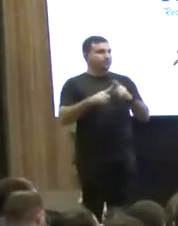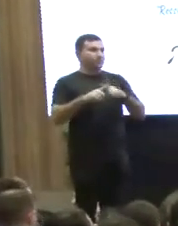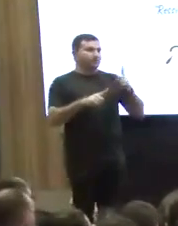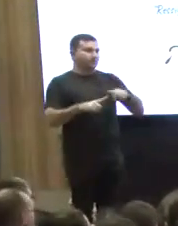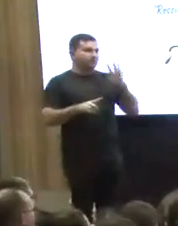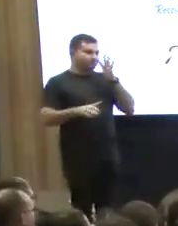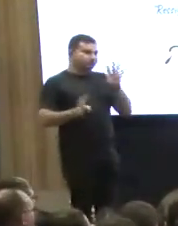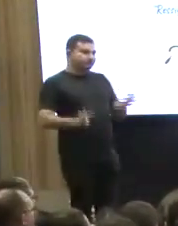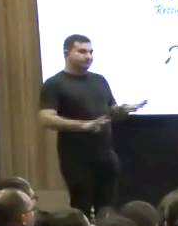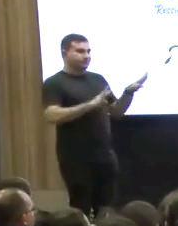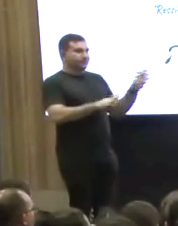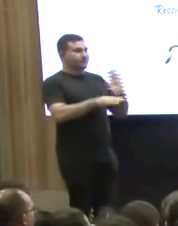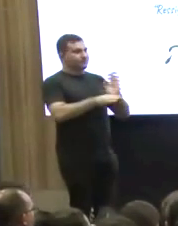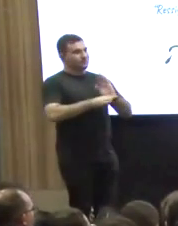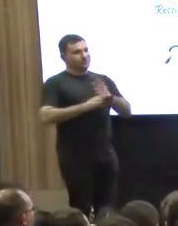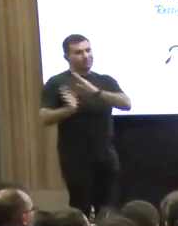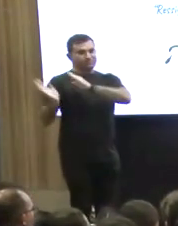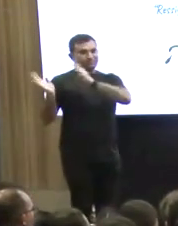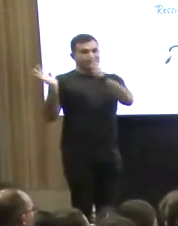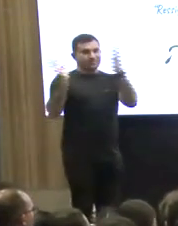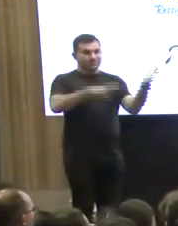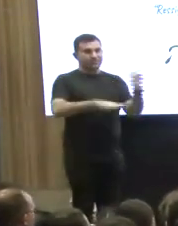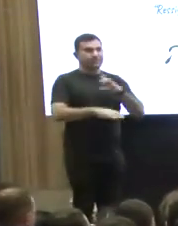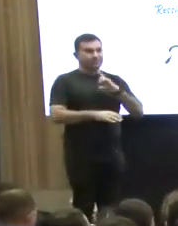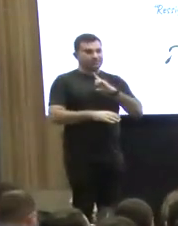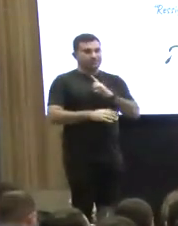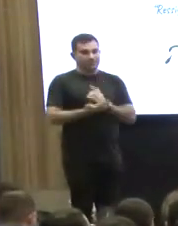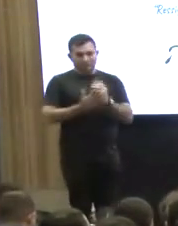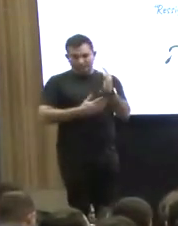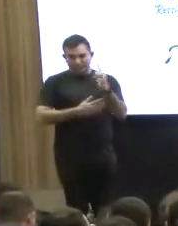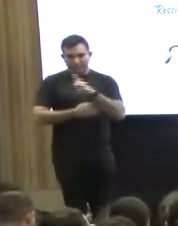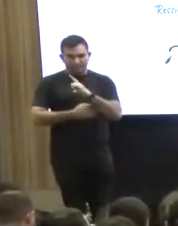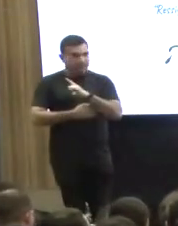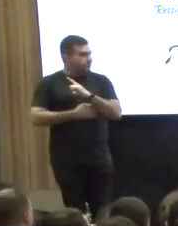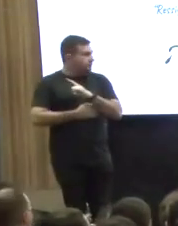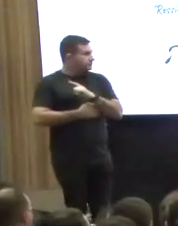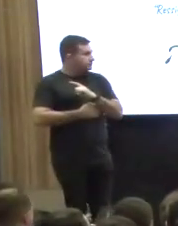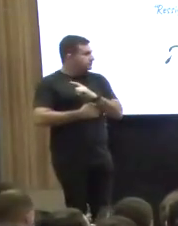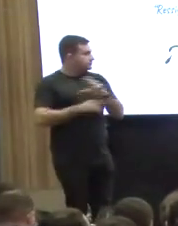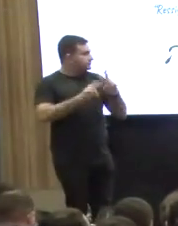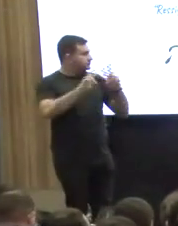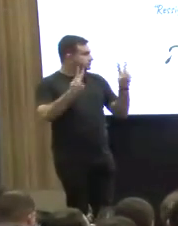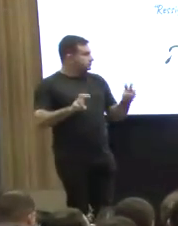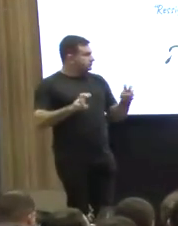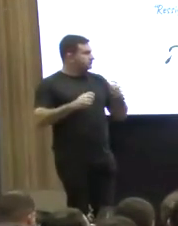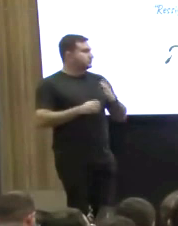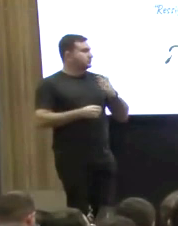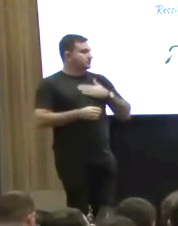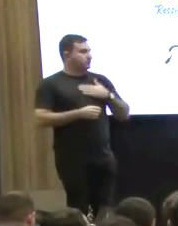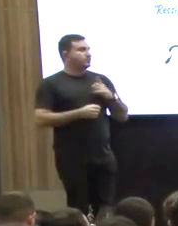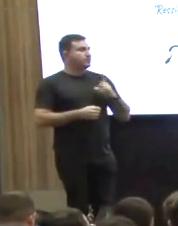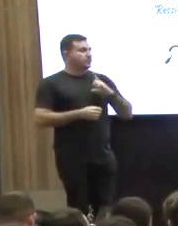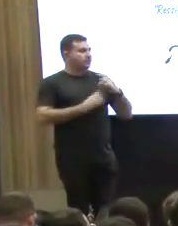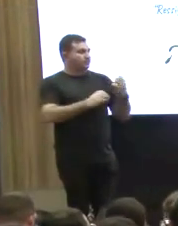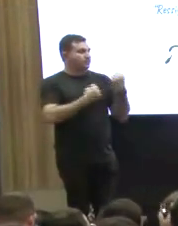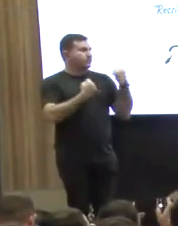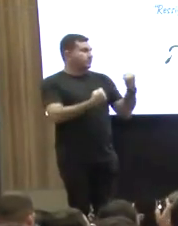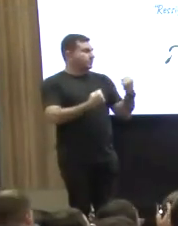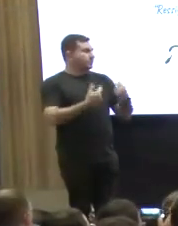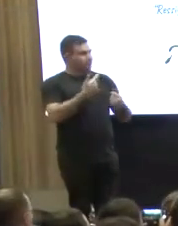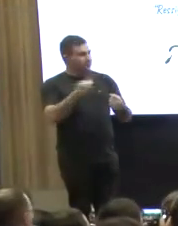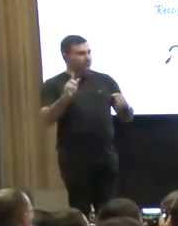a dois breves vídeos. Um vídeo, inicialmente, que se intitula Meu Fuá Tem Poder, e um outro vídeo,